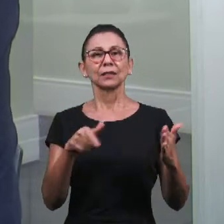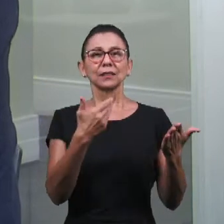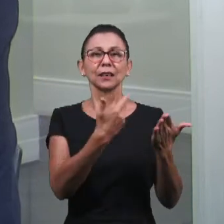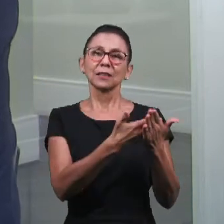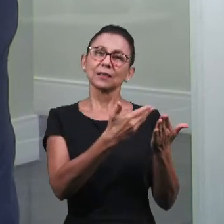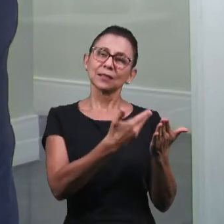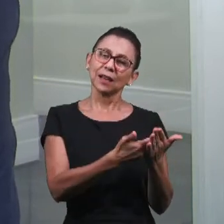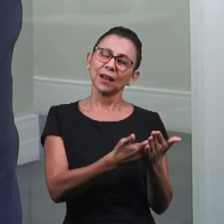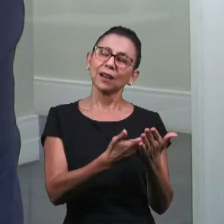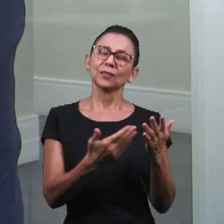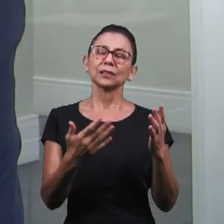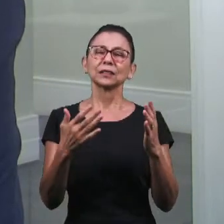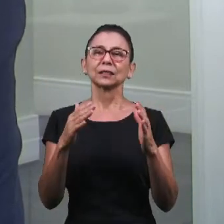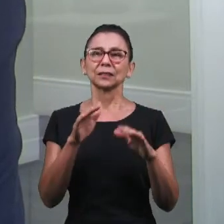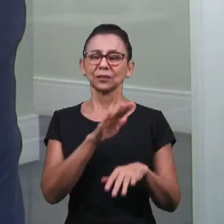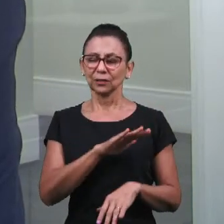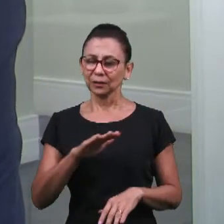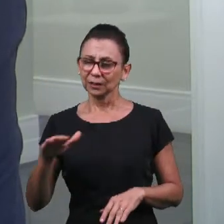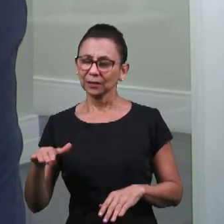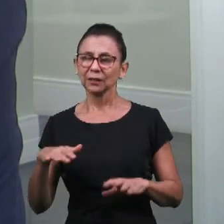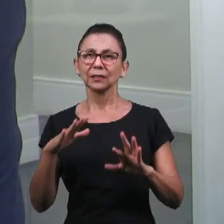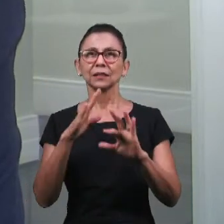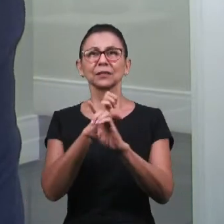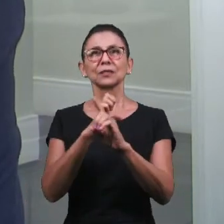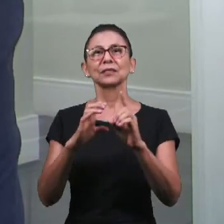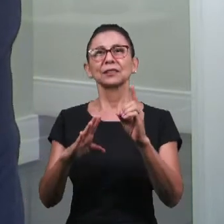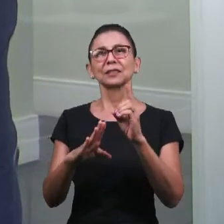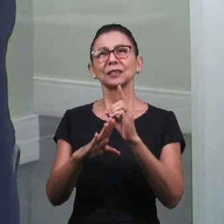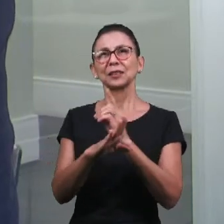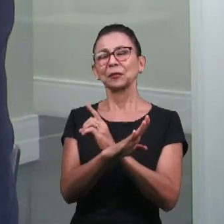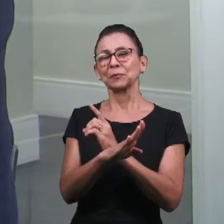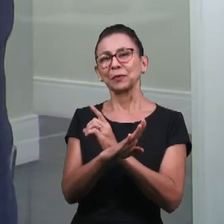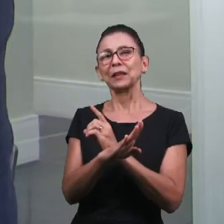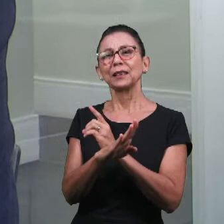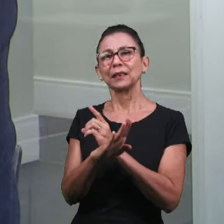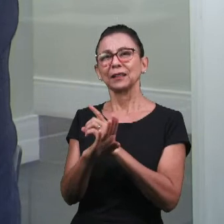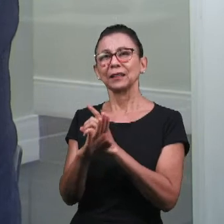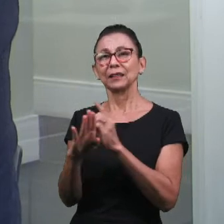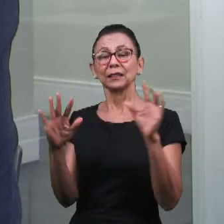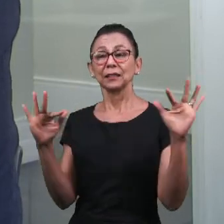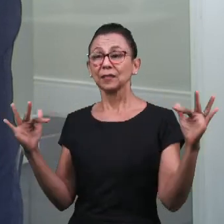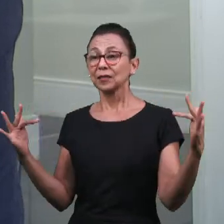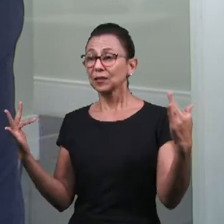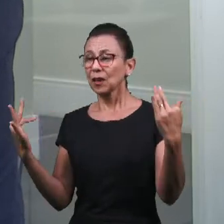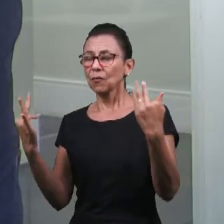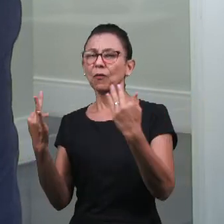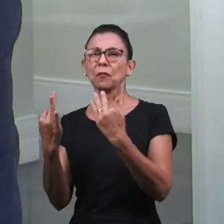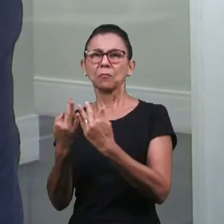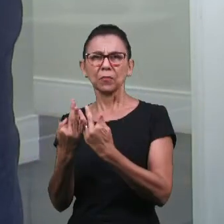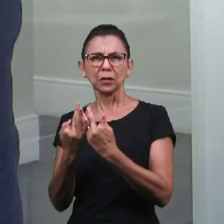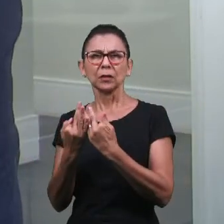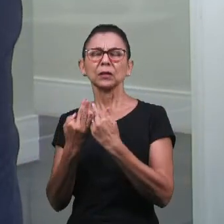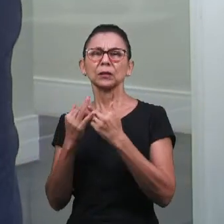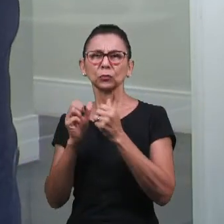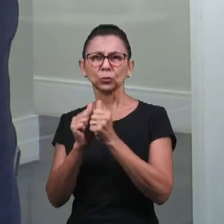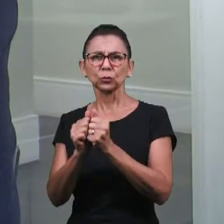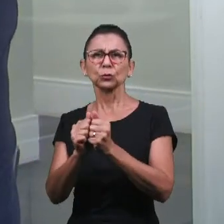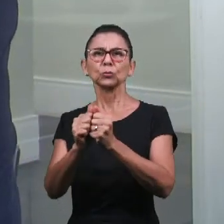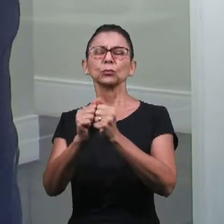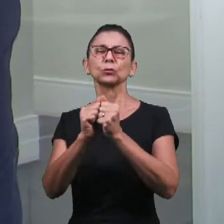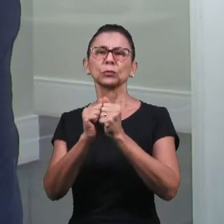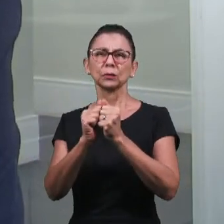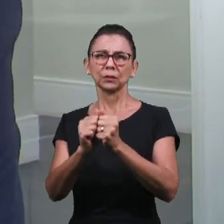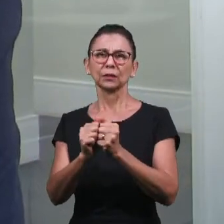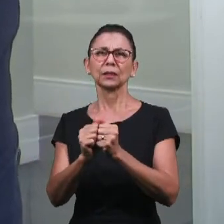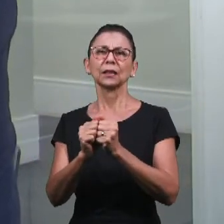Da escola dominical, né? Então era assim, a família toda na igreja, no domingo também, no meio de semana